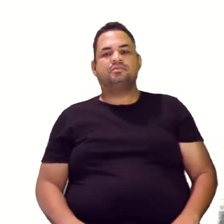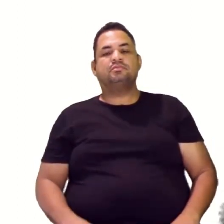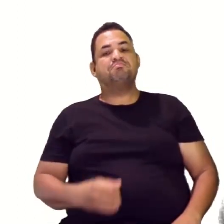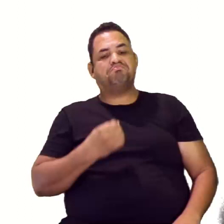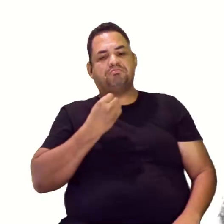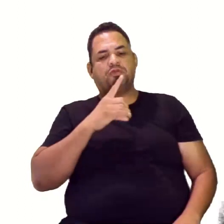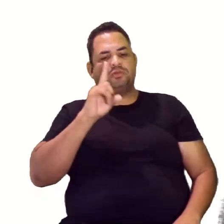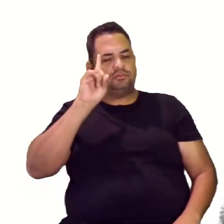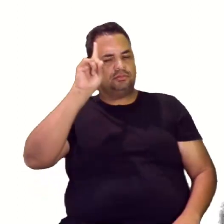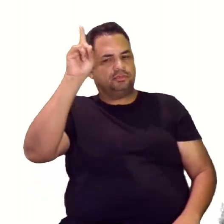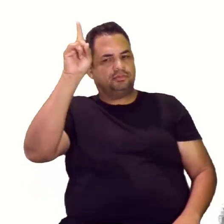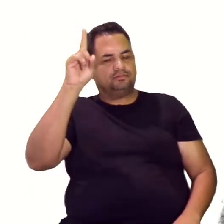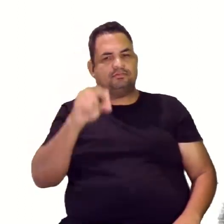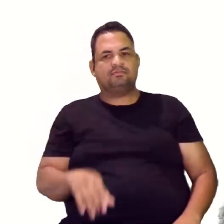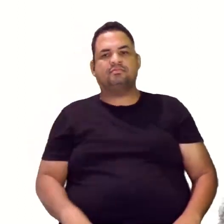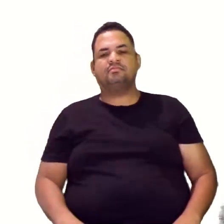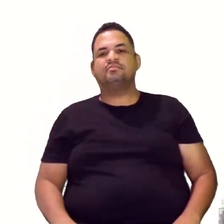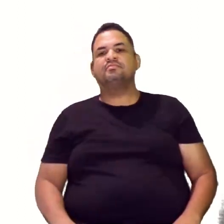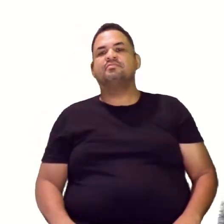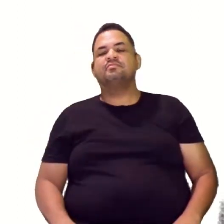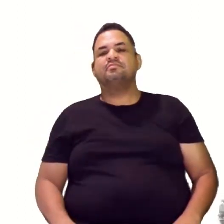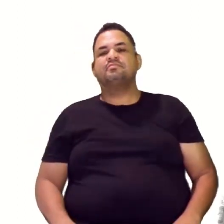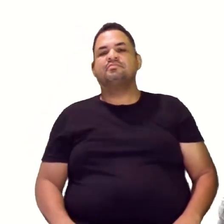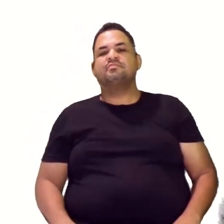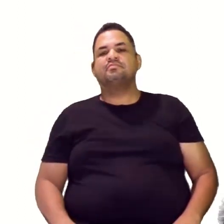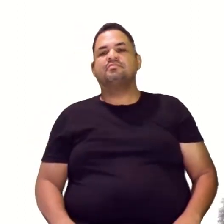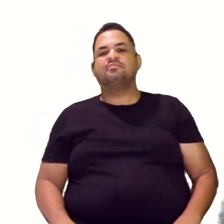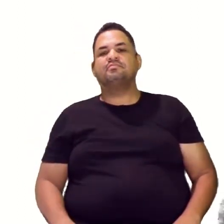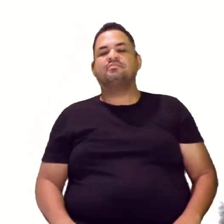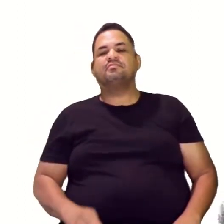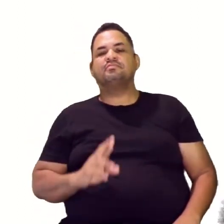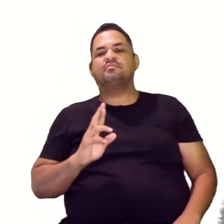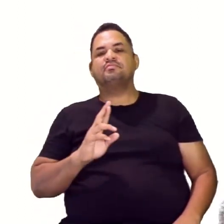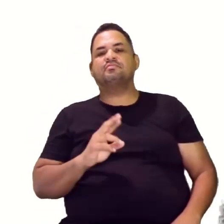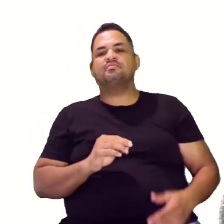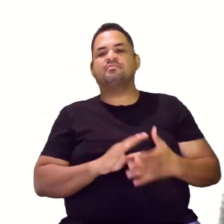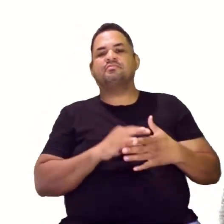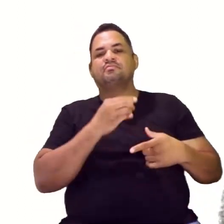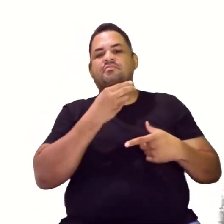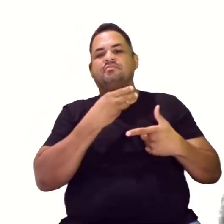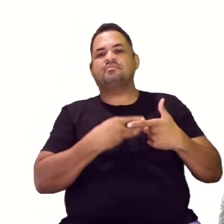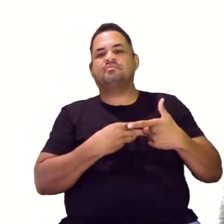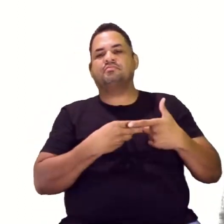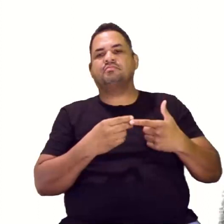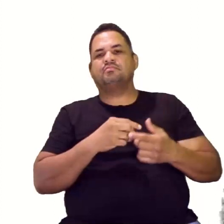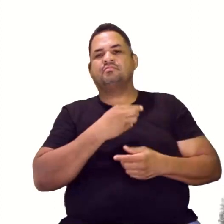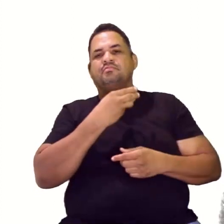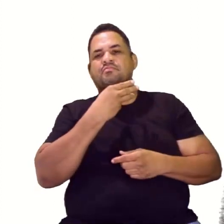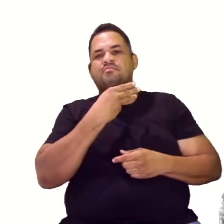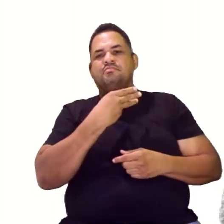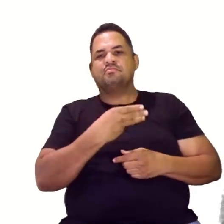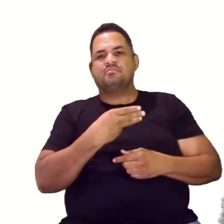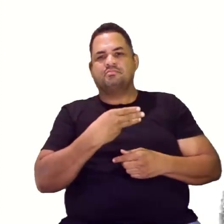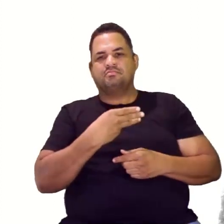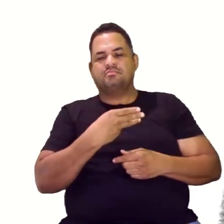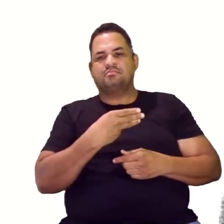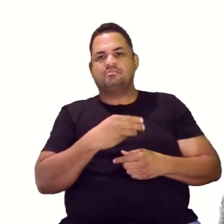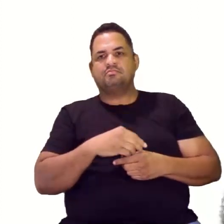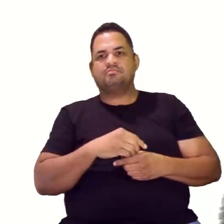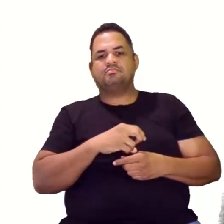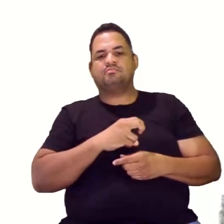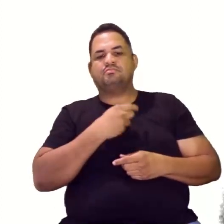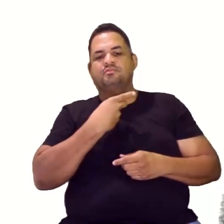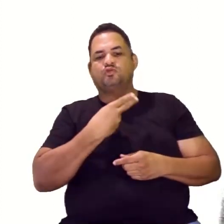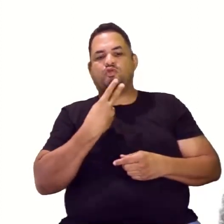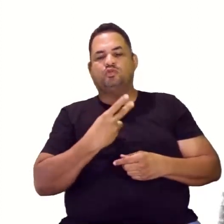5 Boa na base ideia. 1 sobre 2. Boa ideia. Então, vamos melhorando aqui, né? Quem é o 32? 32 é o mesmo que 2 elevado a 5. Potência.